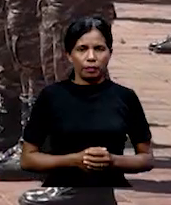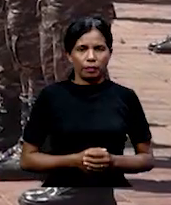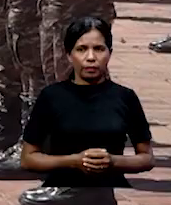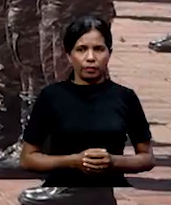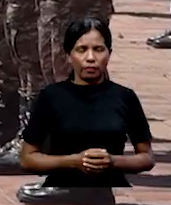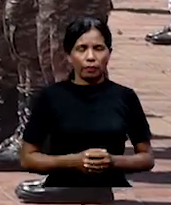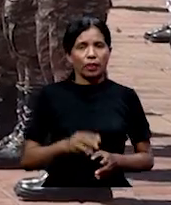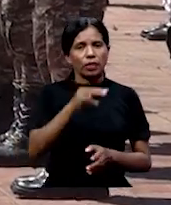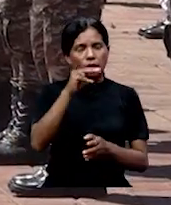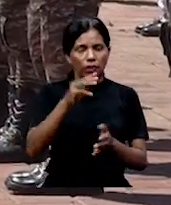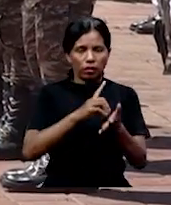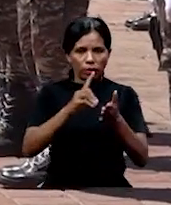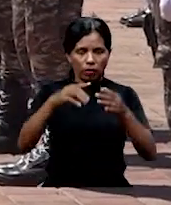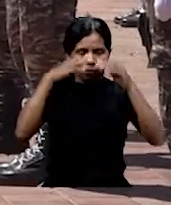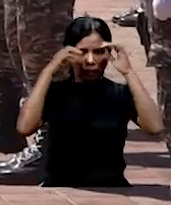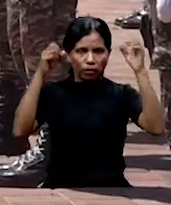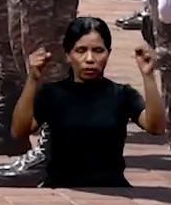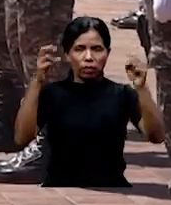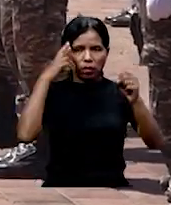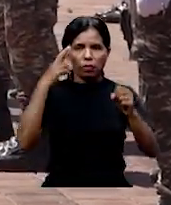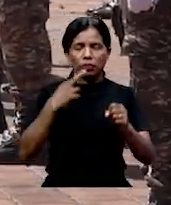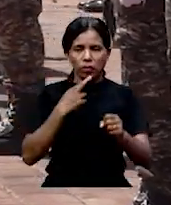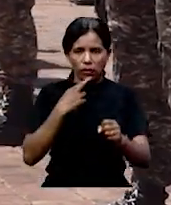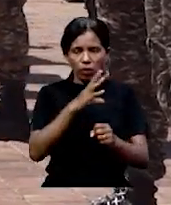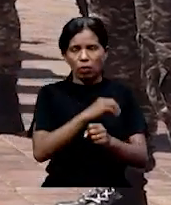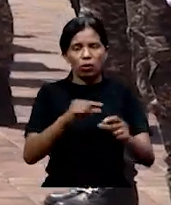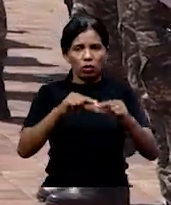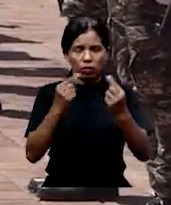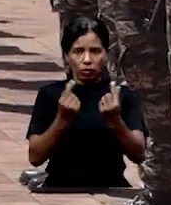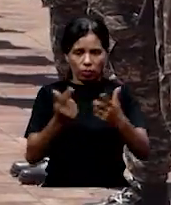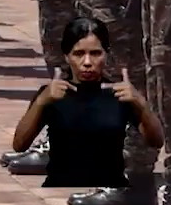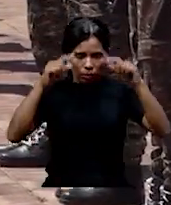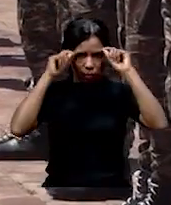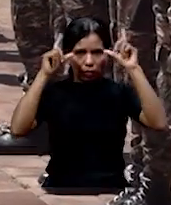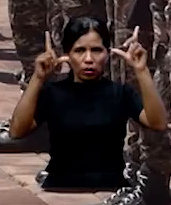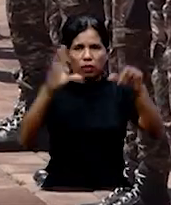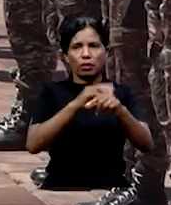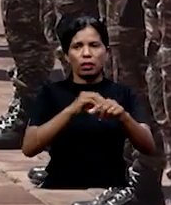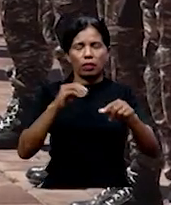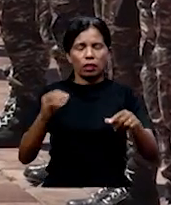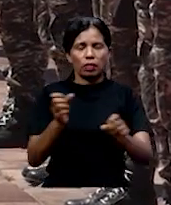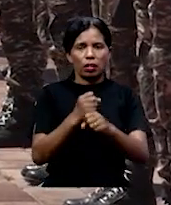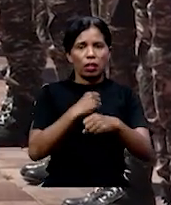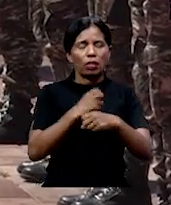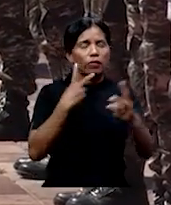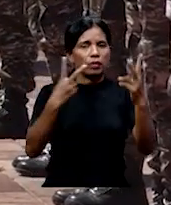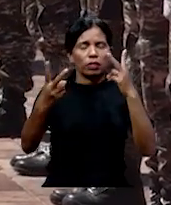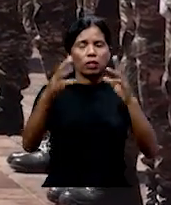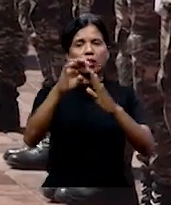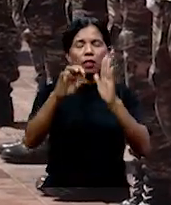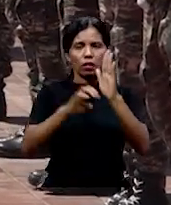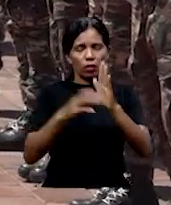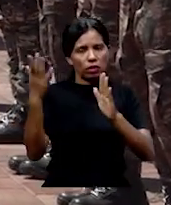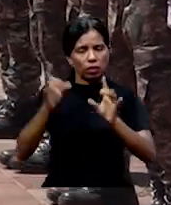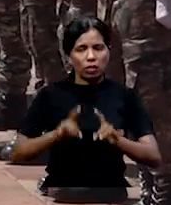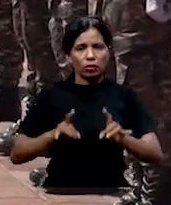E a segunda semana, né, Presidente da República, José Ramos Horta, com a delegação fila mai Timor-Leste, a foi enrolar a visita a Estado e Austrália